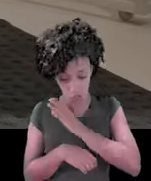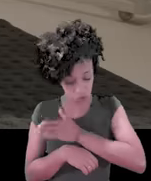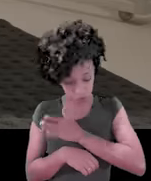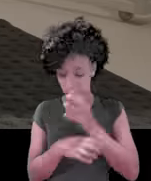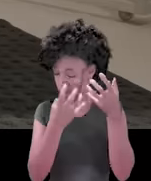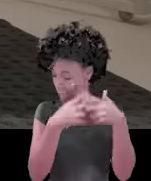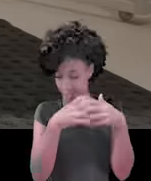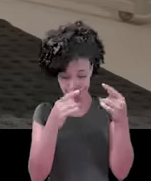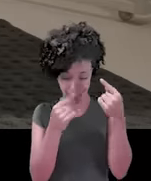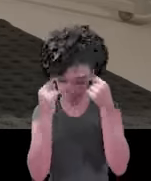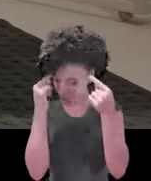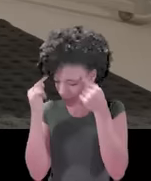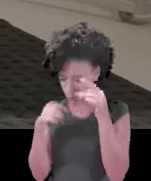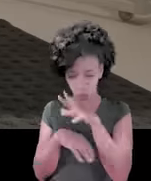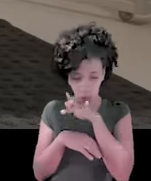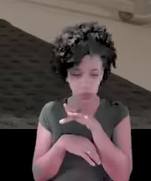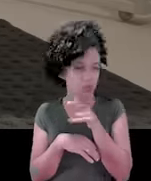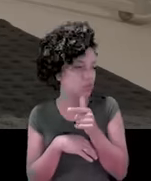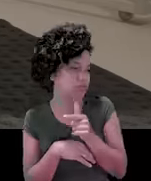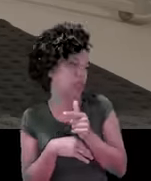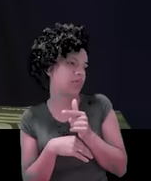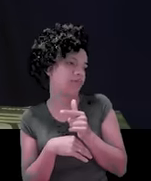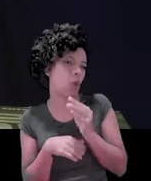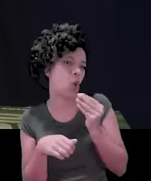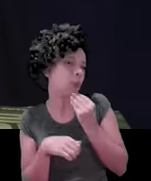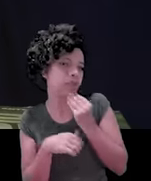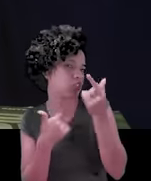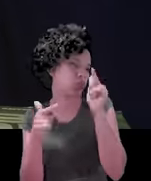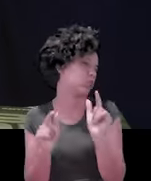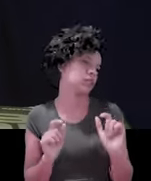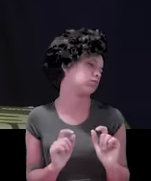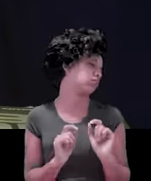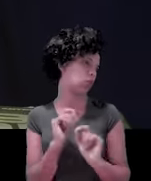sentimento a cabeça tomada de pensamentos ruins sentimentos mas ele não tem espaço para gente